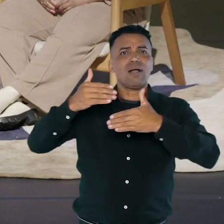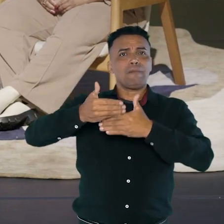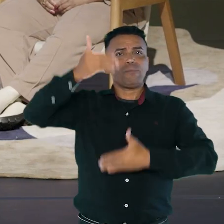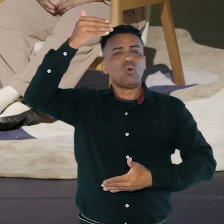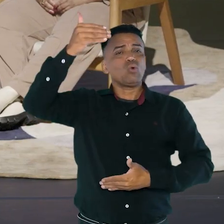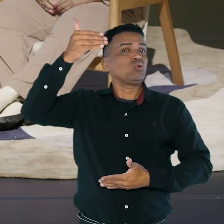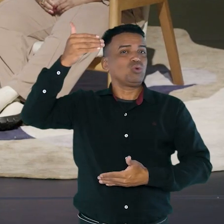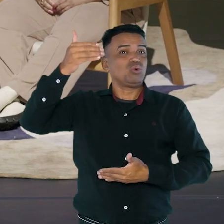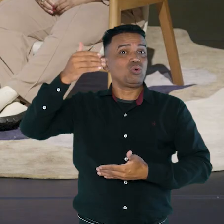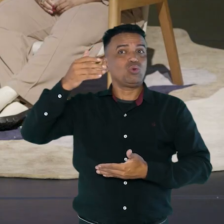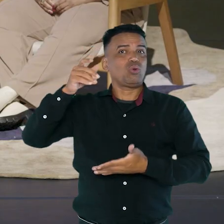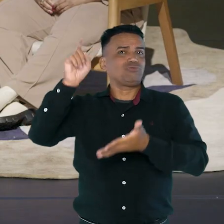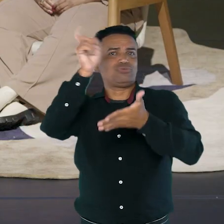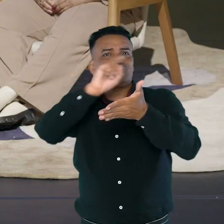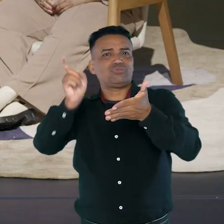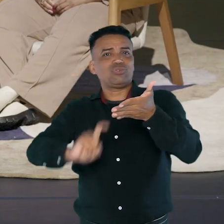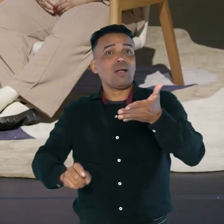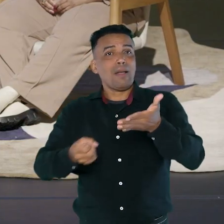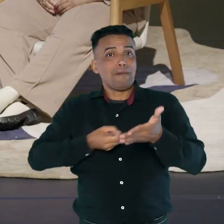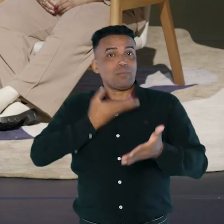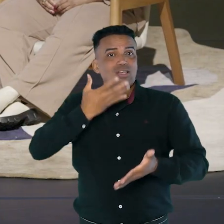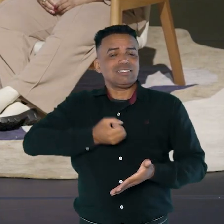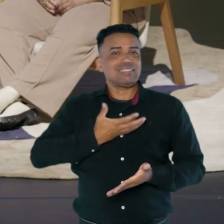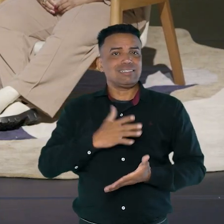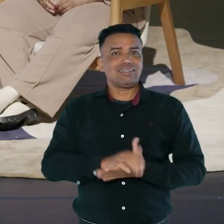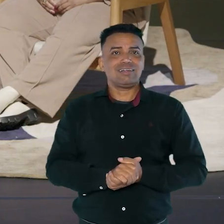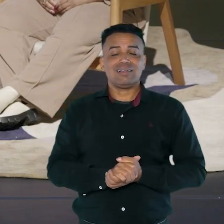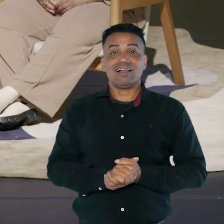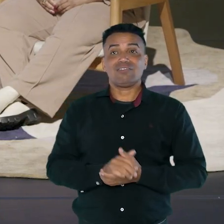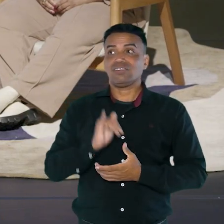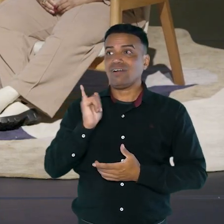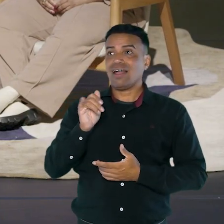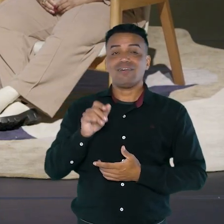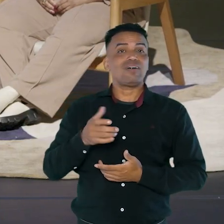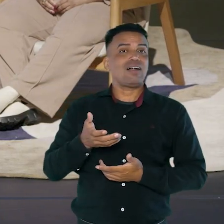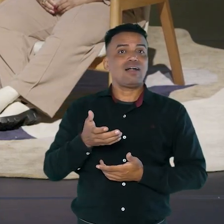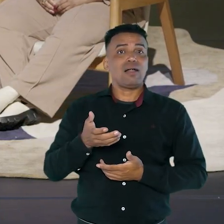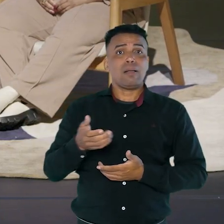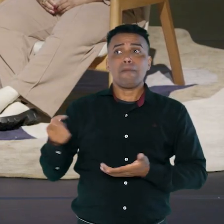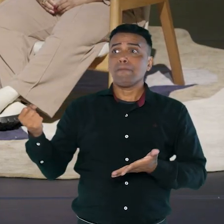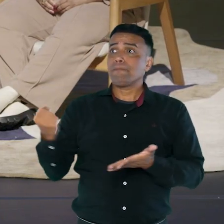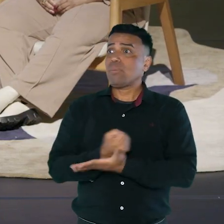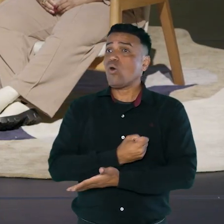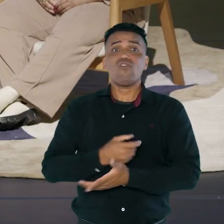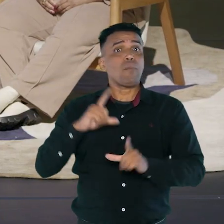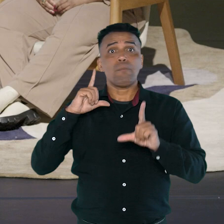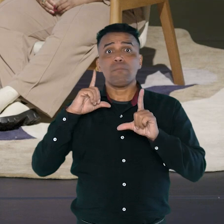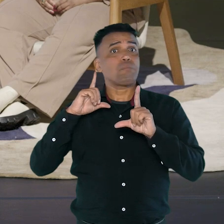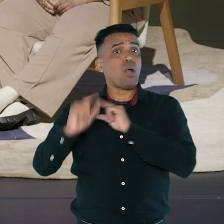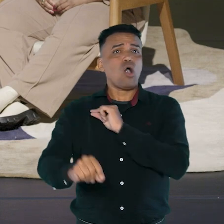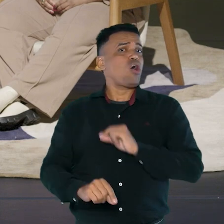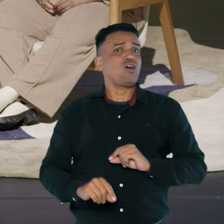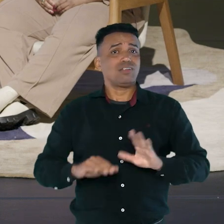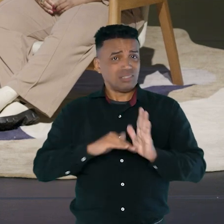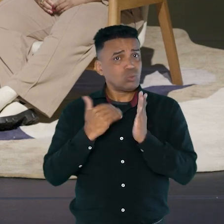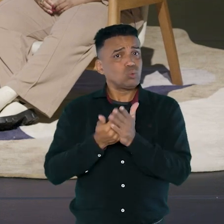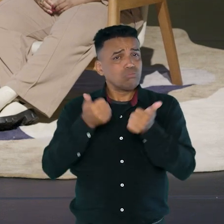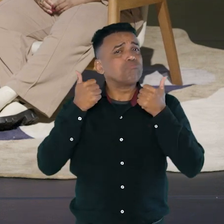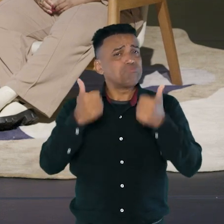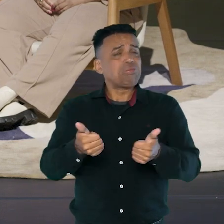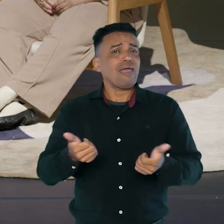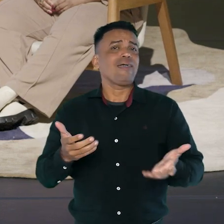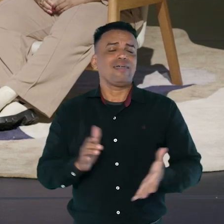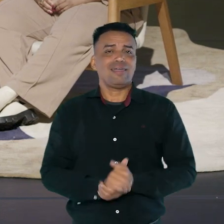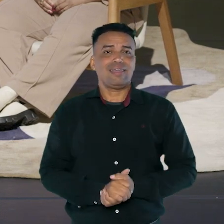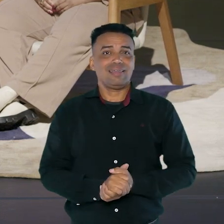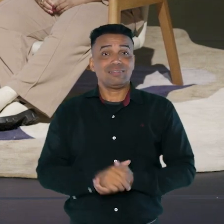uma poesia sua. E minha sensação era essa. Que você falava assim, ó, lá do muro, você falava: pô, mano, vambora. Tá tudo bem,